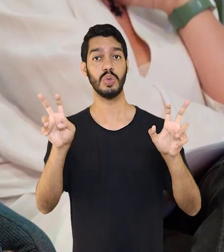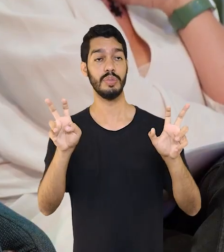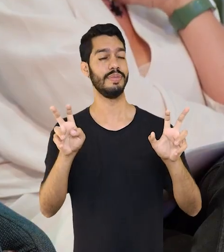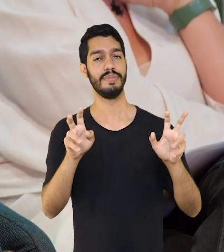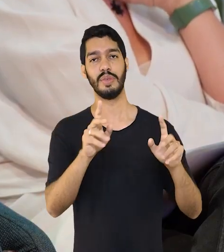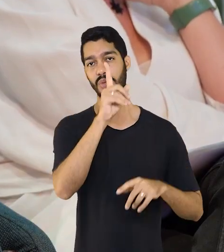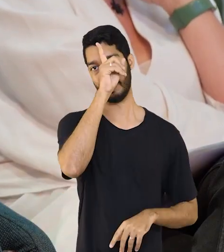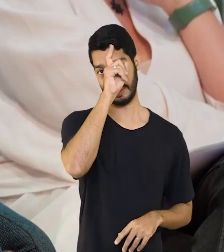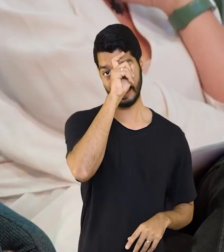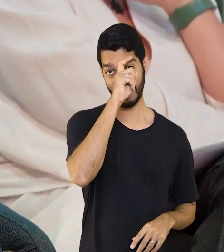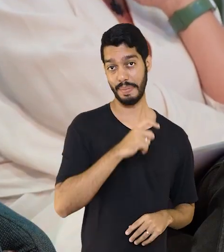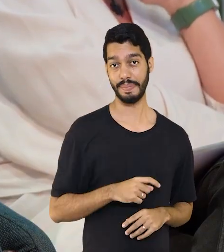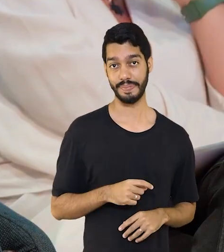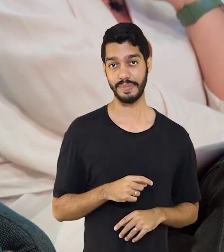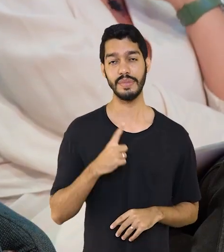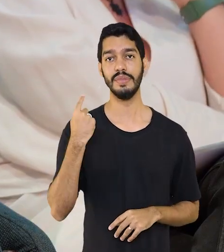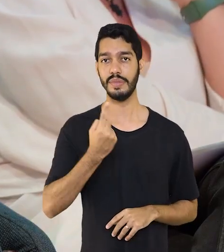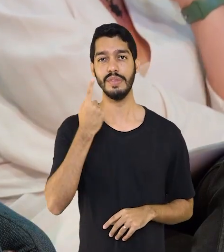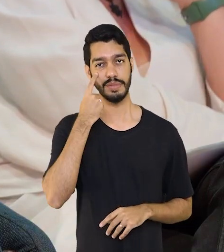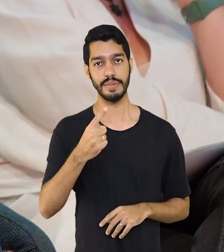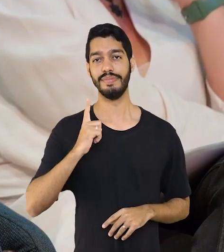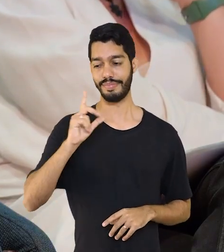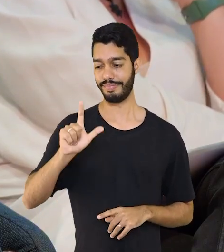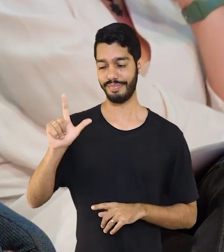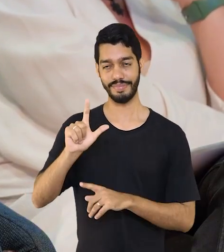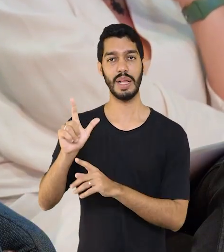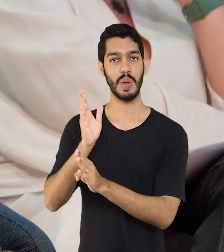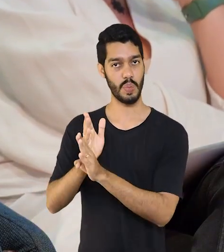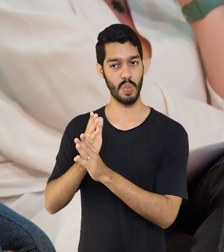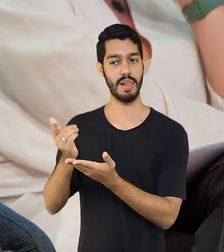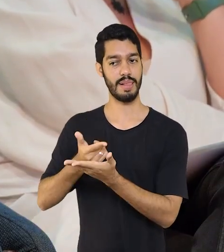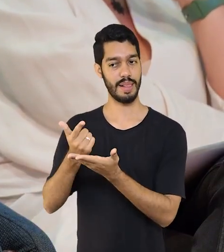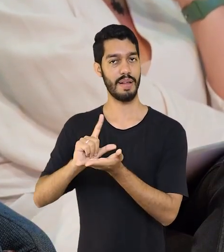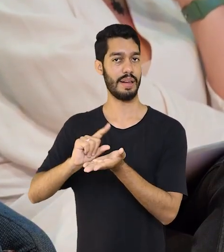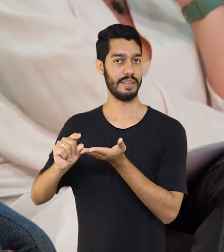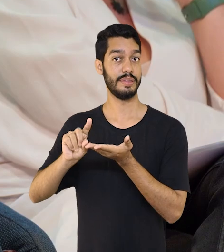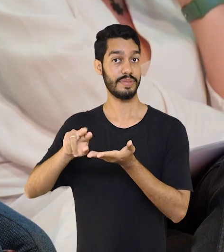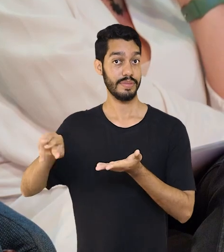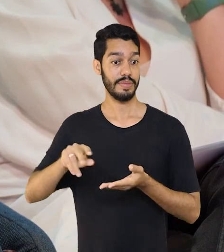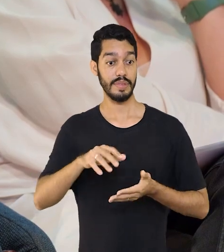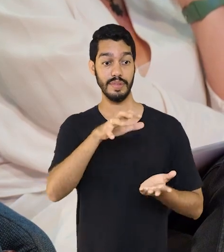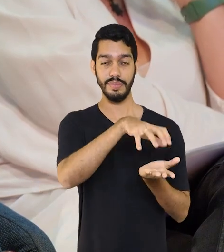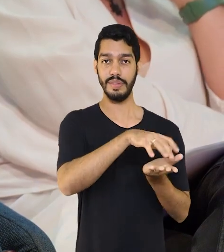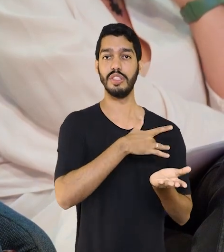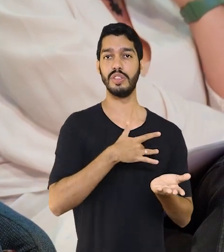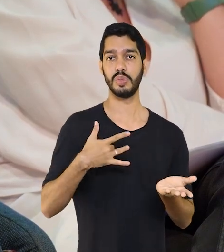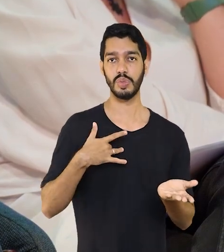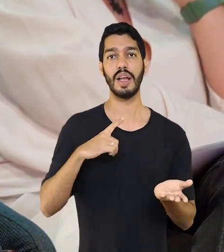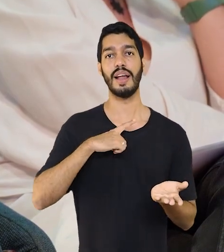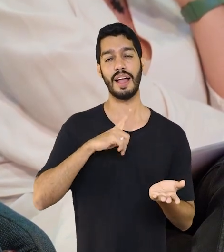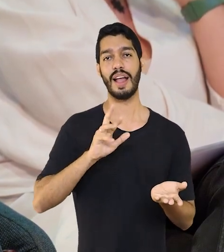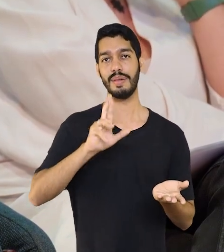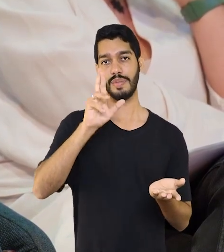do hospital. Porque a gente vê que tem isso na literatura também, que o setor de saúde ele é